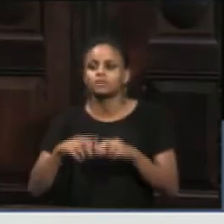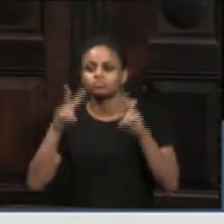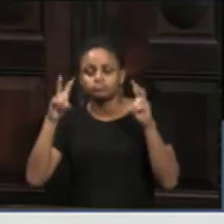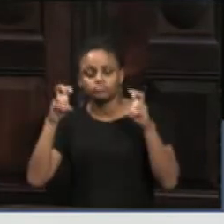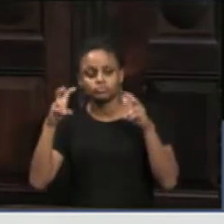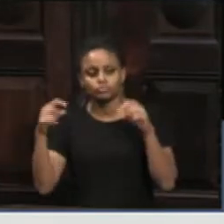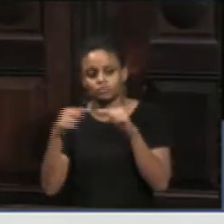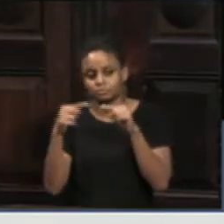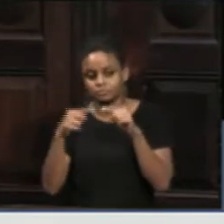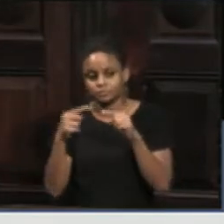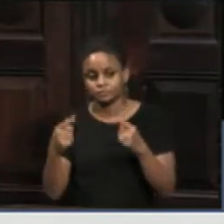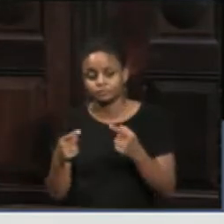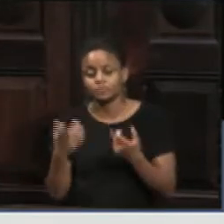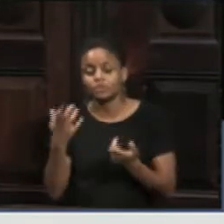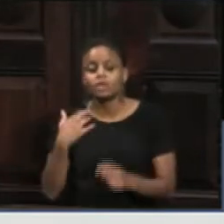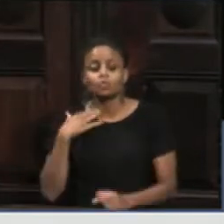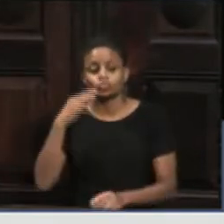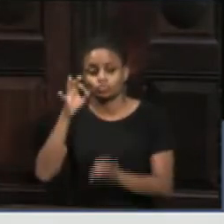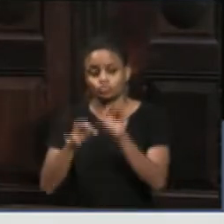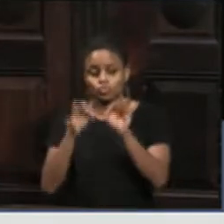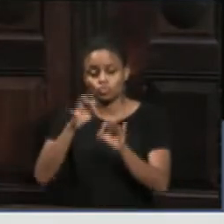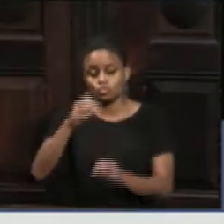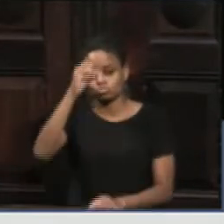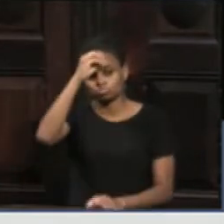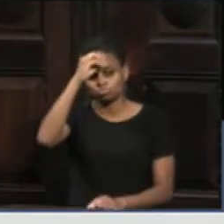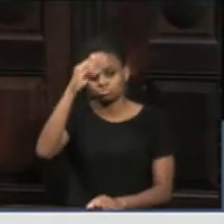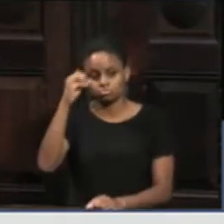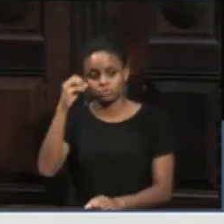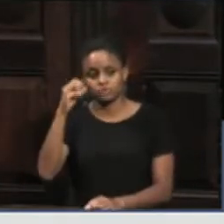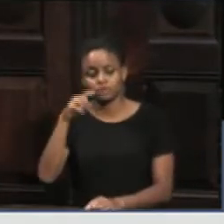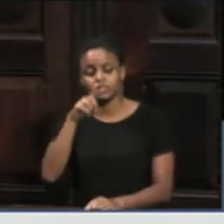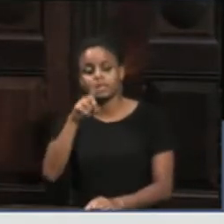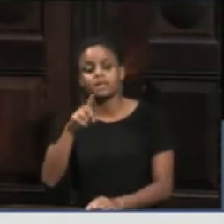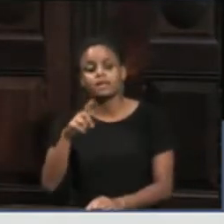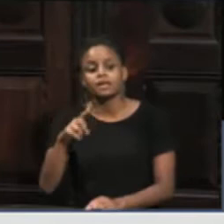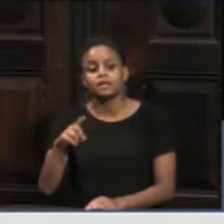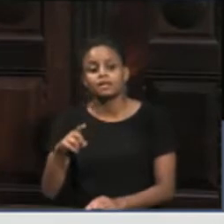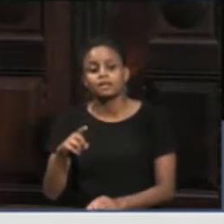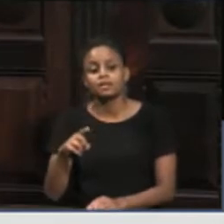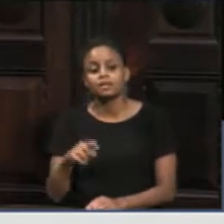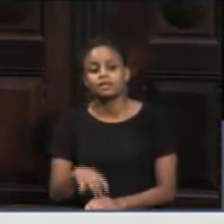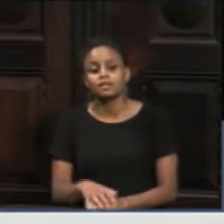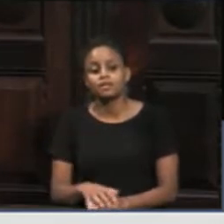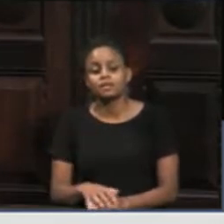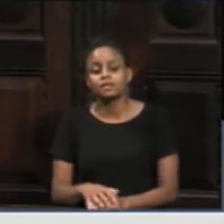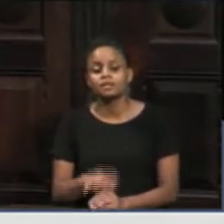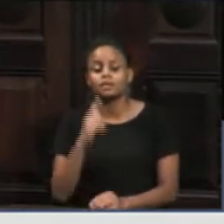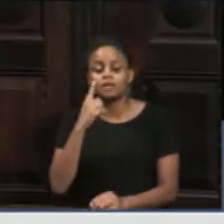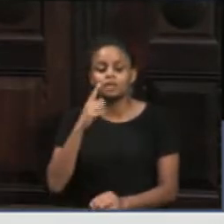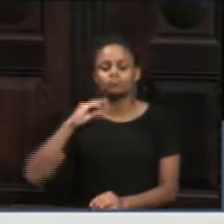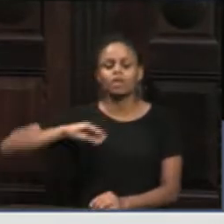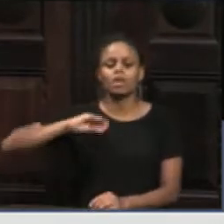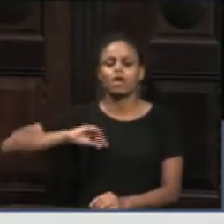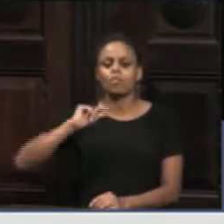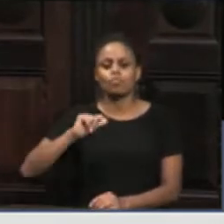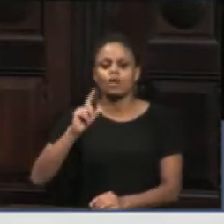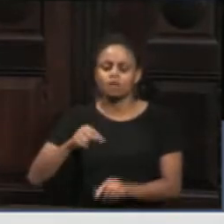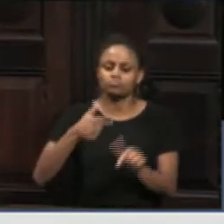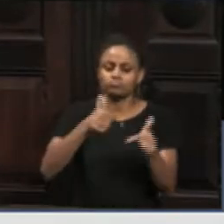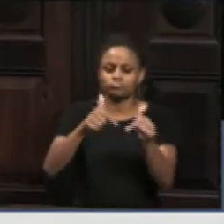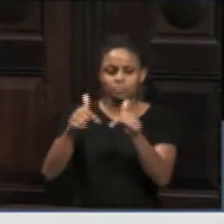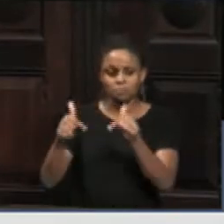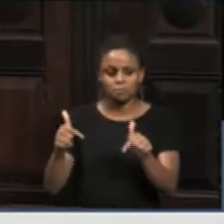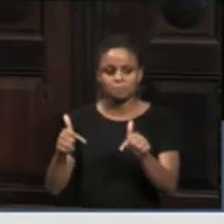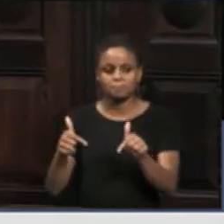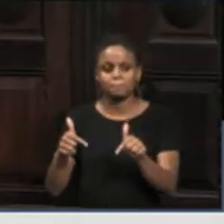juiz leigo, por exemplo, né, ele tem o recebimento dele por causas, né, e pelos cofres públicos. O